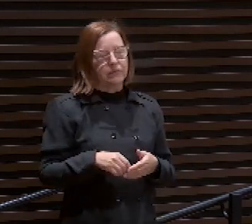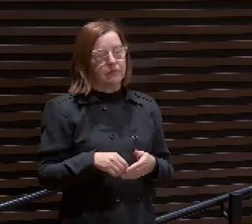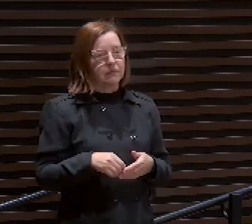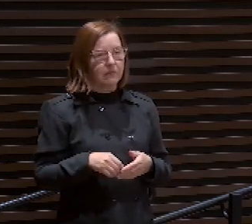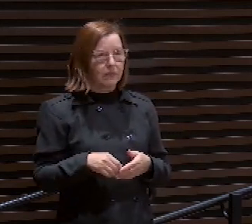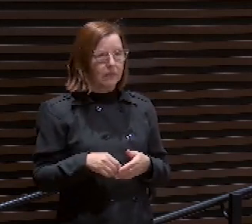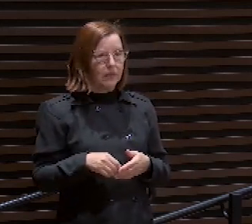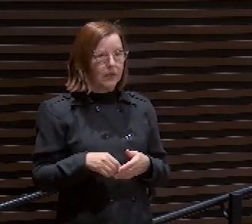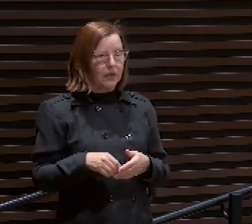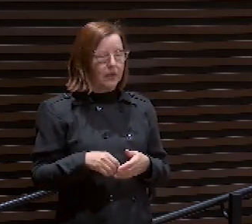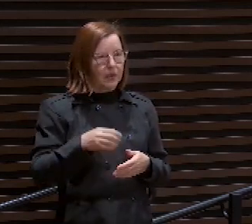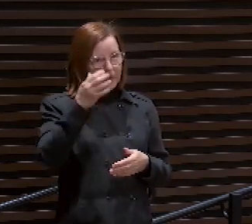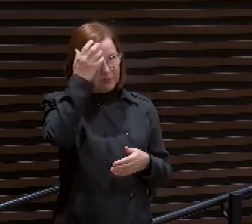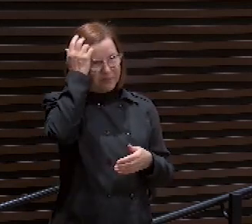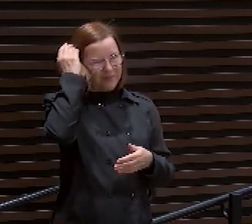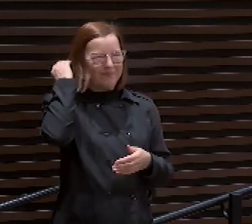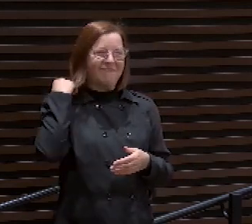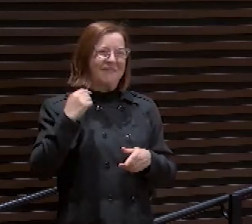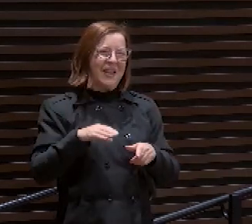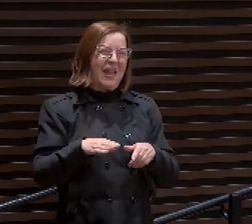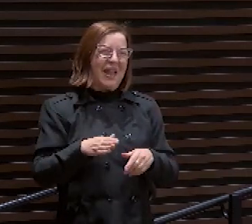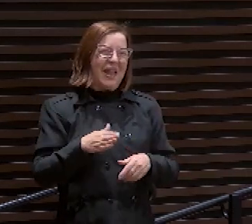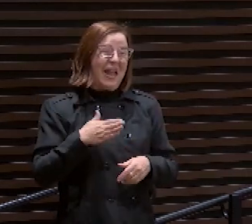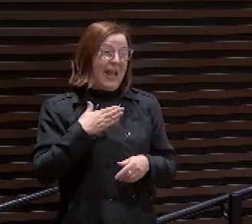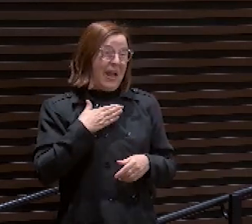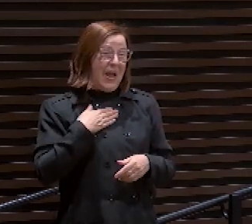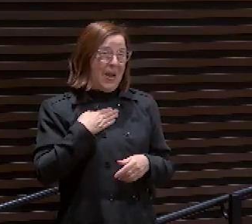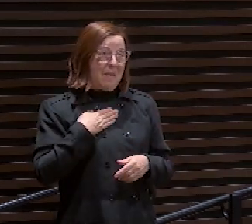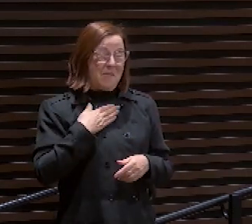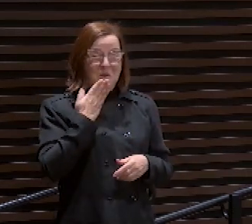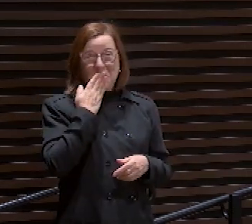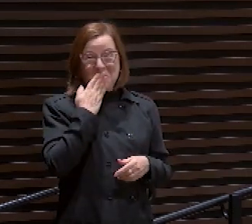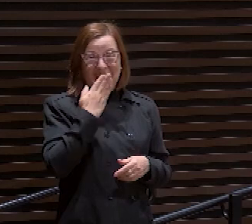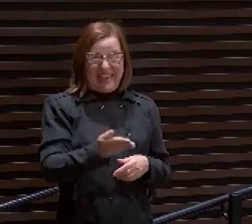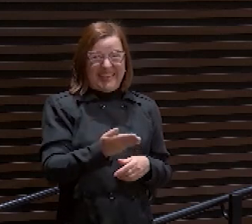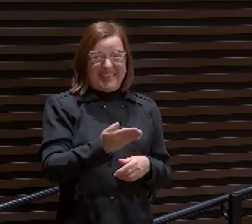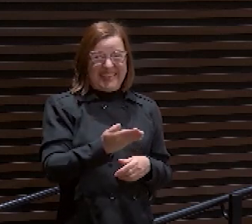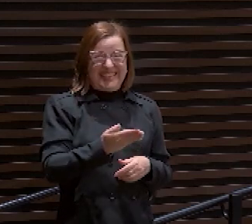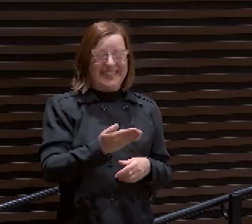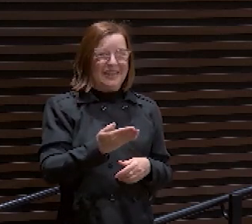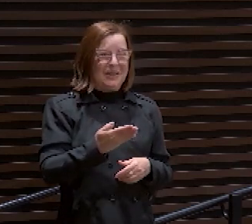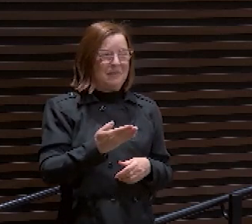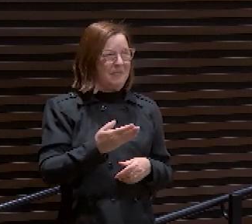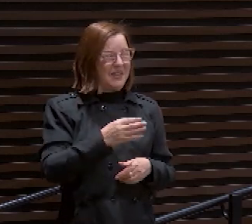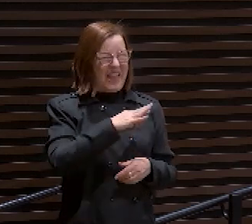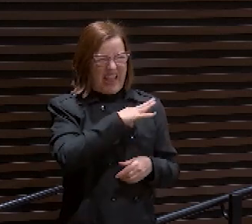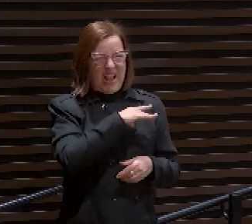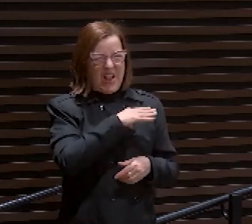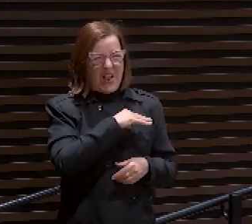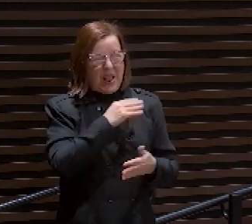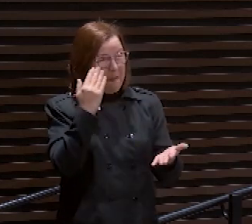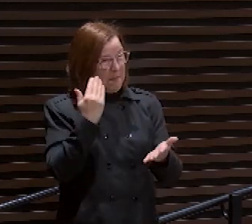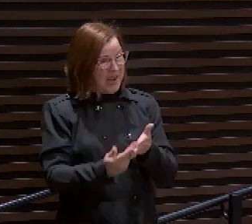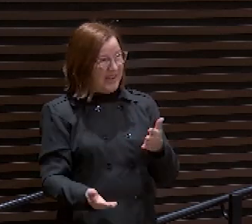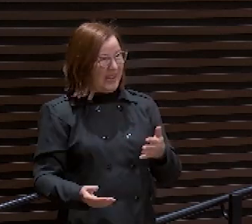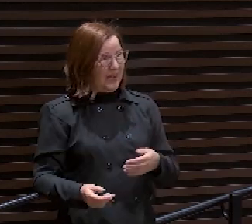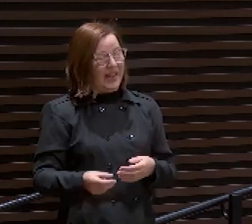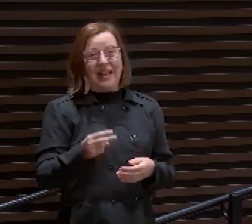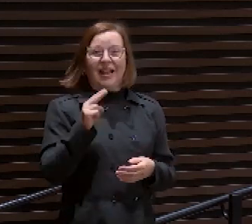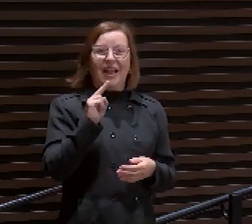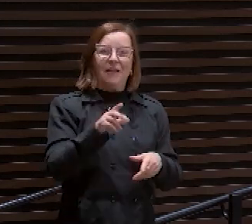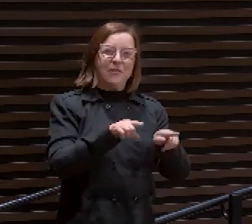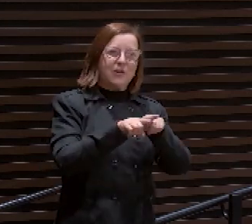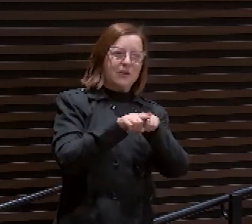infelizmente o meu time, o Corinthians, perdeu mais uma vez. Aí veio o Gui para mim, o irmão Gui, meu amado irmão Gui. Ele veio para